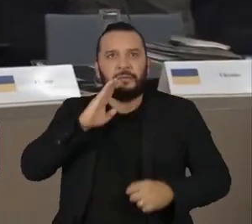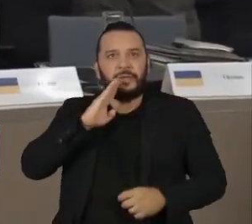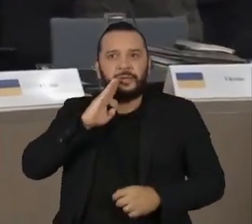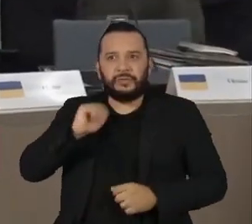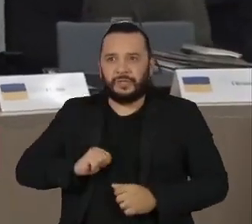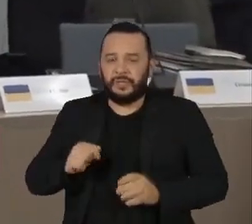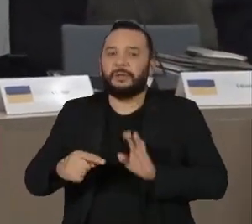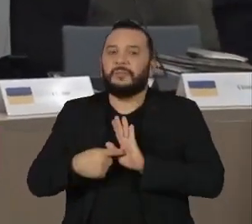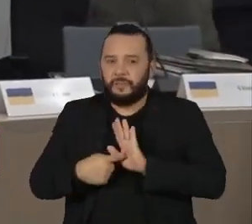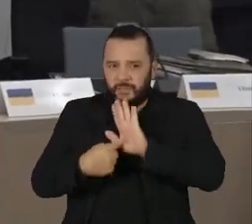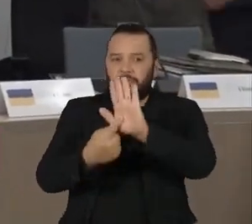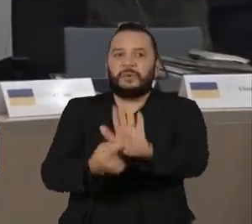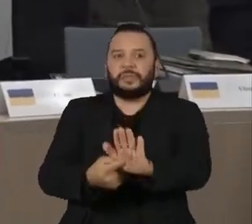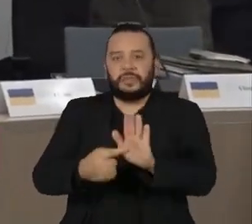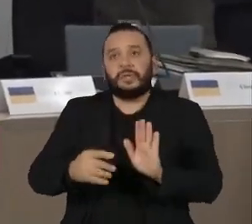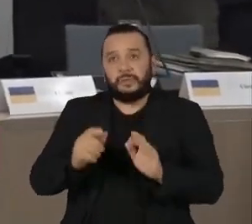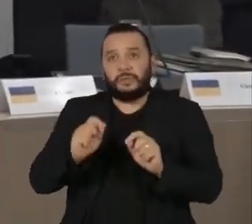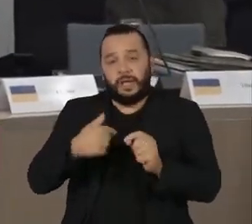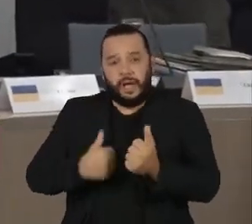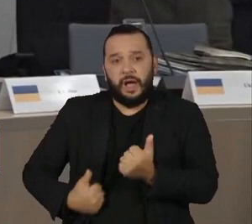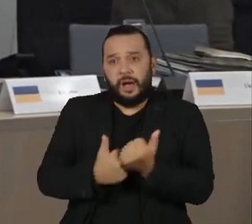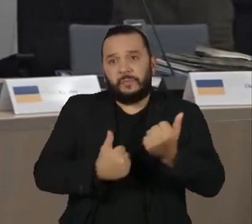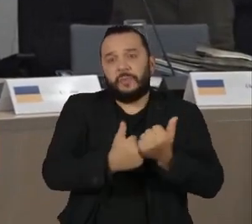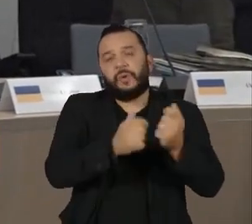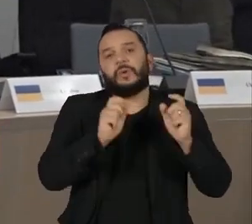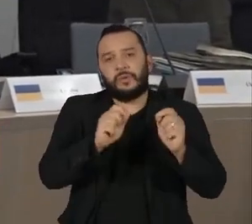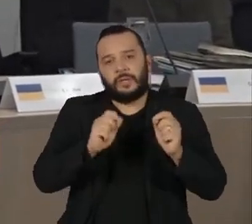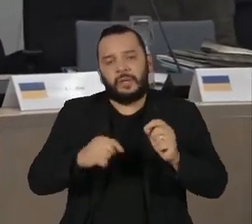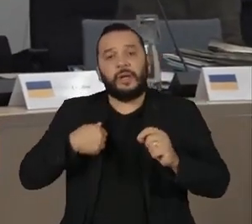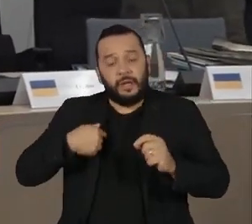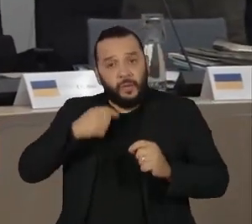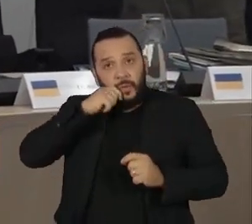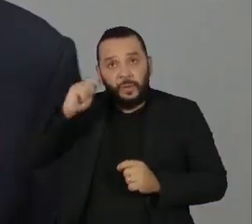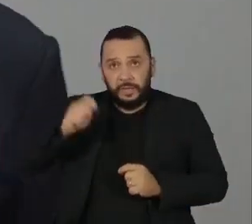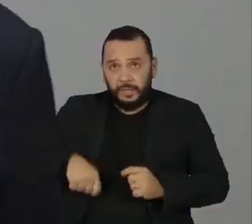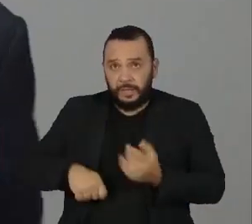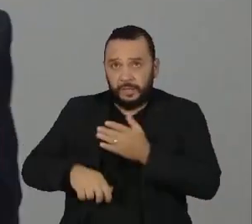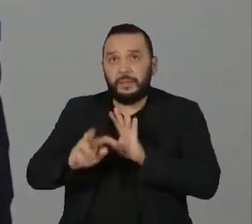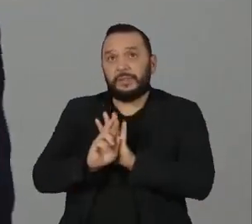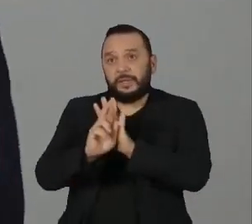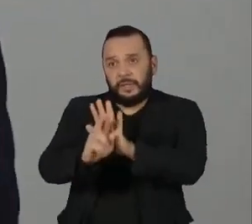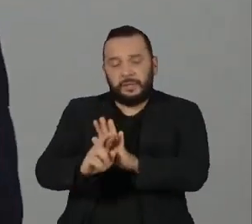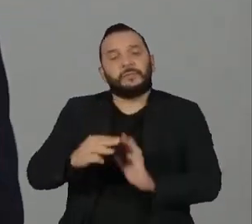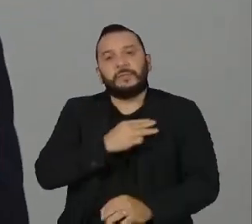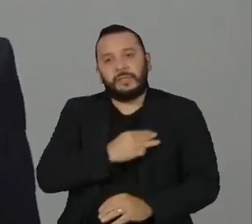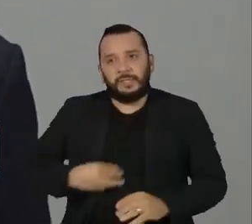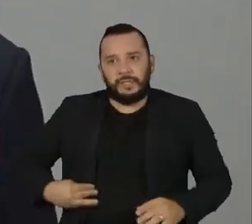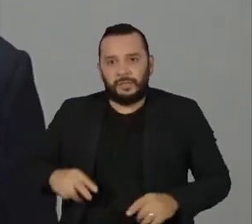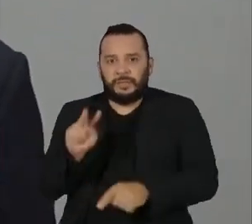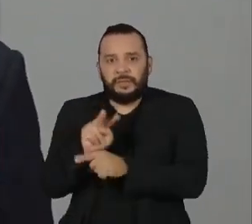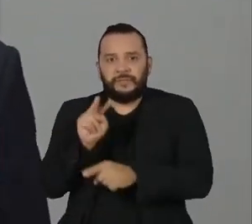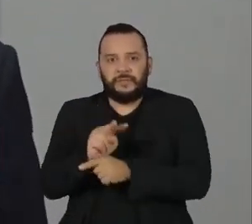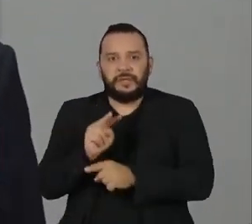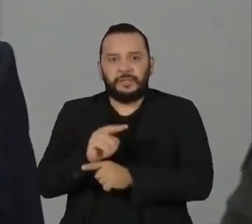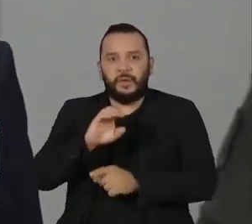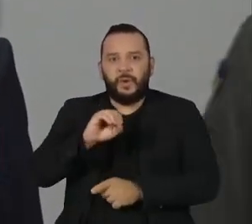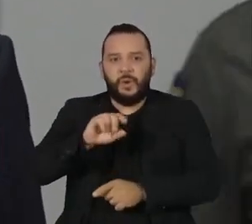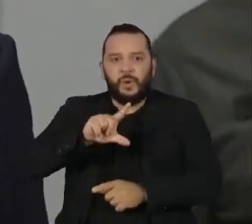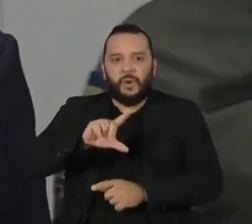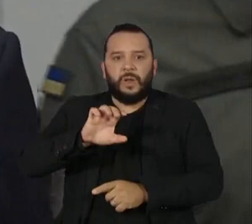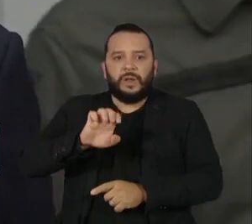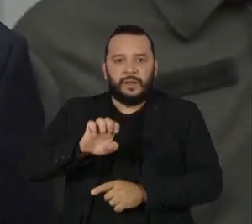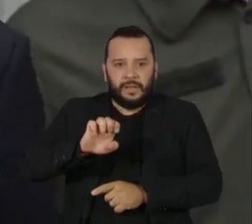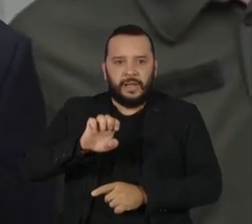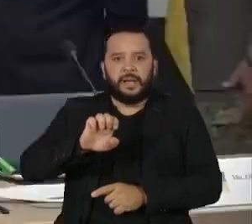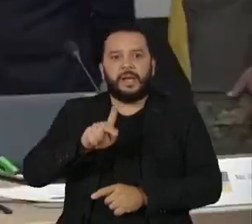uma demonstração de apoio aos ucranianos, representados pelo ministro da defesa, Oleksiy Reznikov.